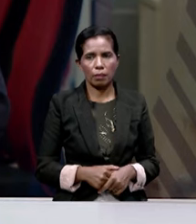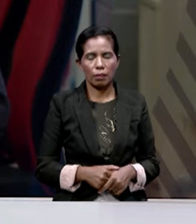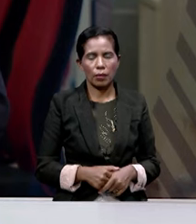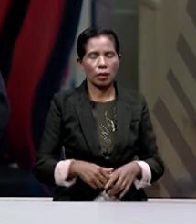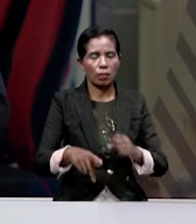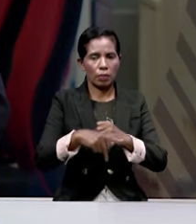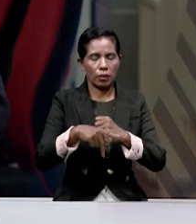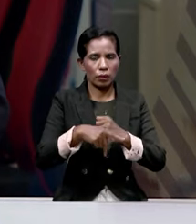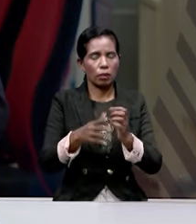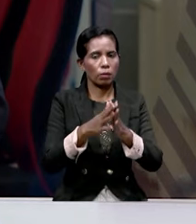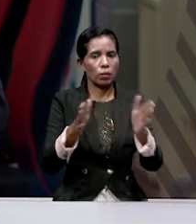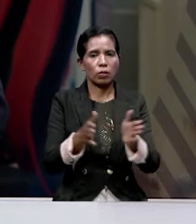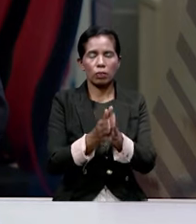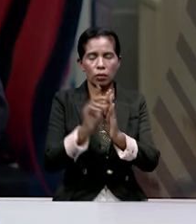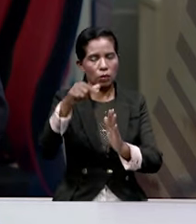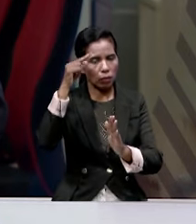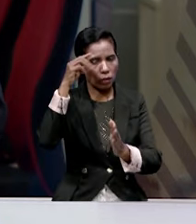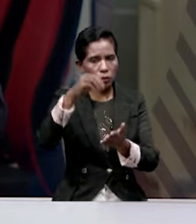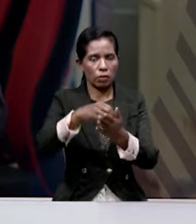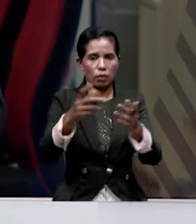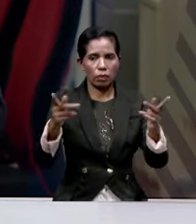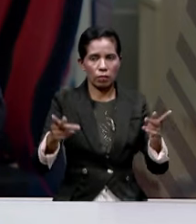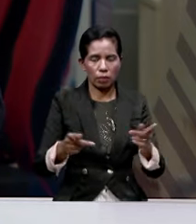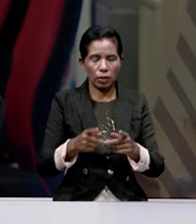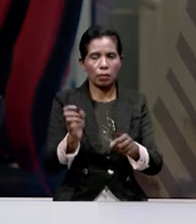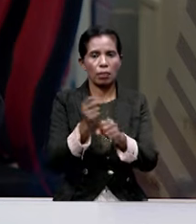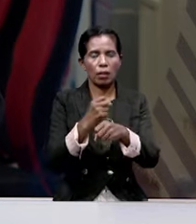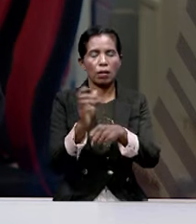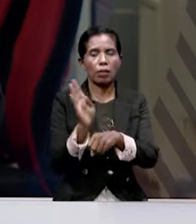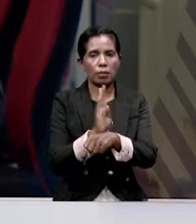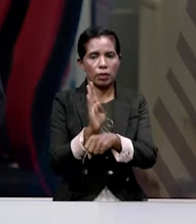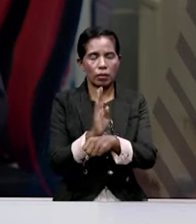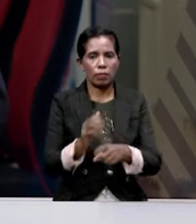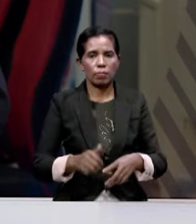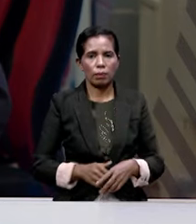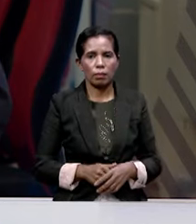bancada oposição russo governo ato cria condição para negociante.